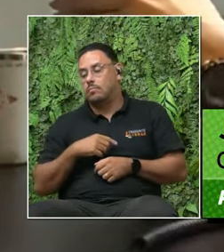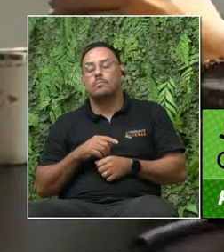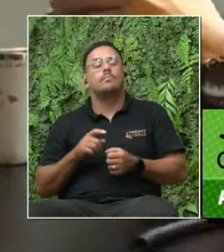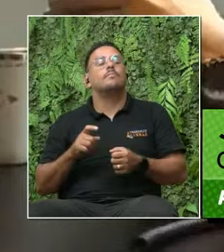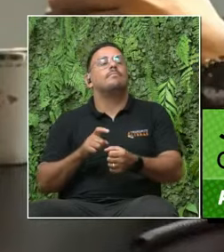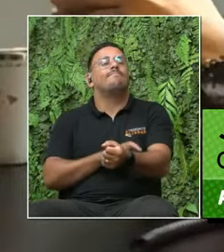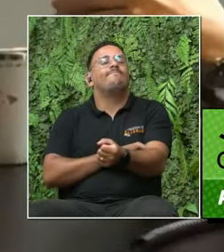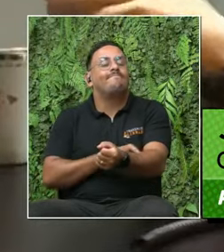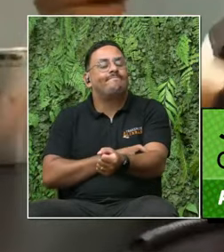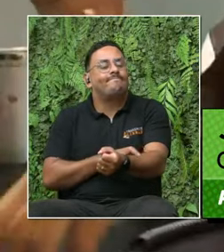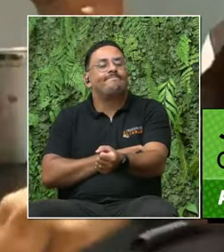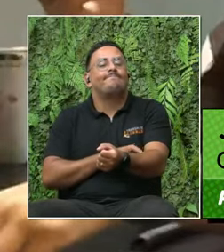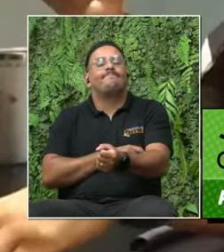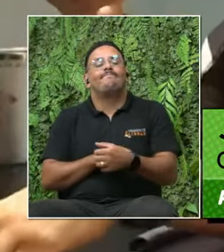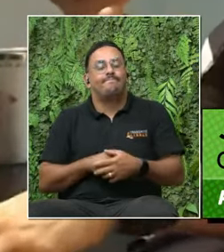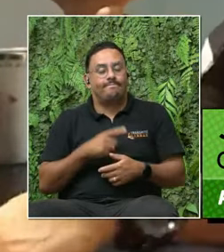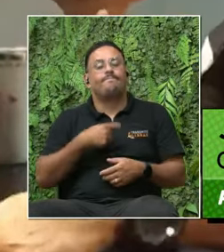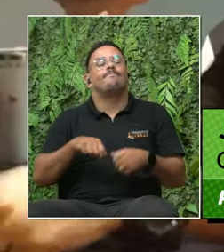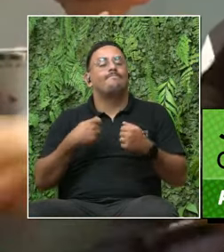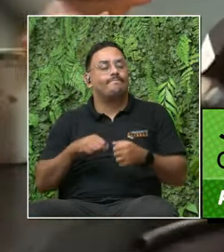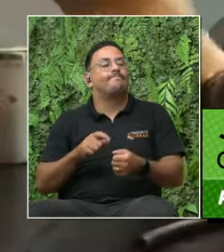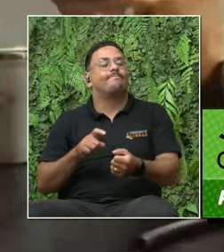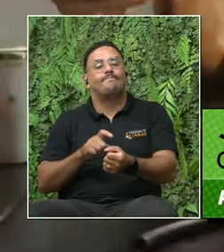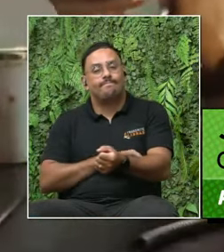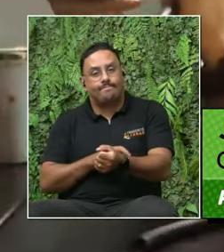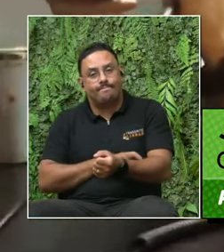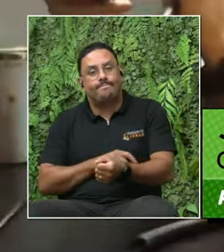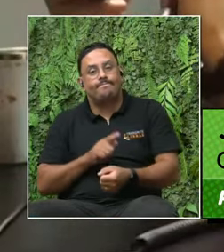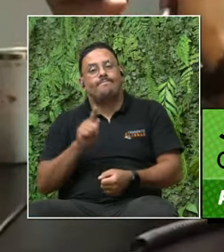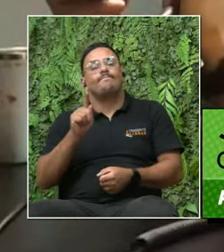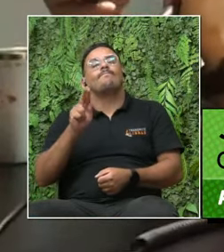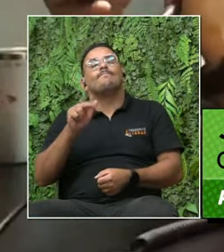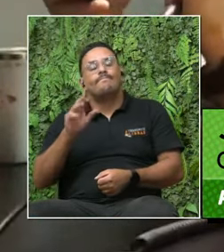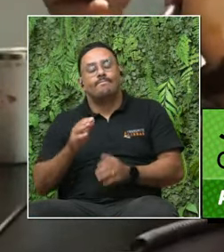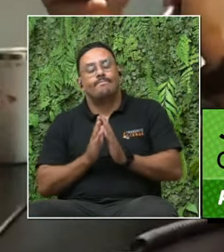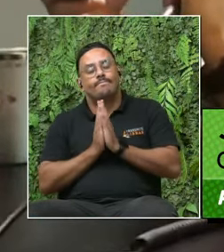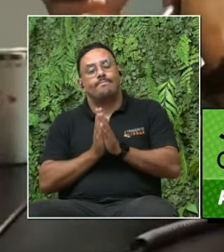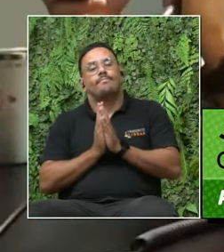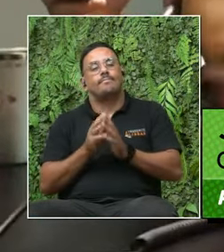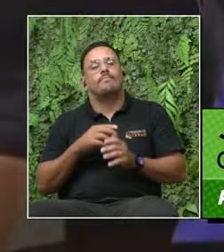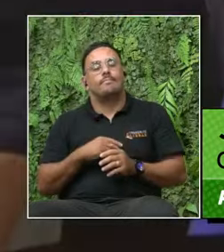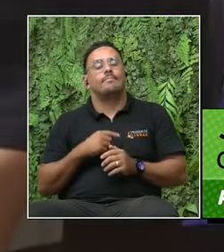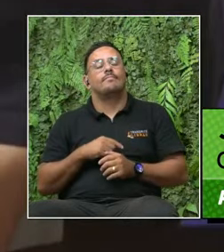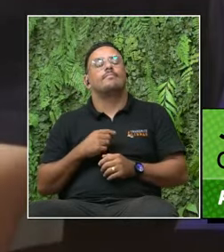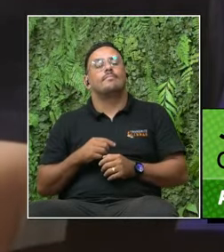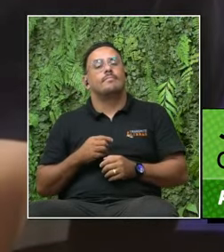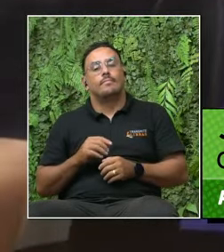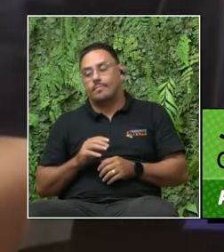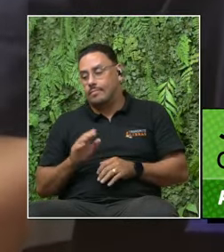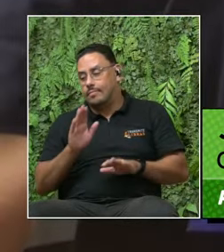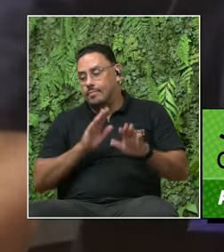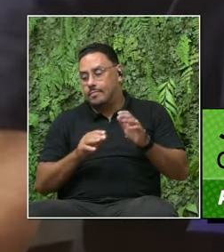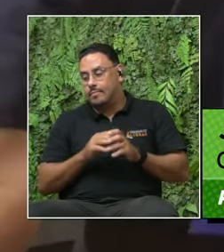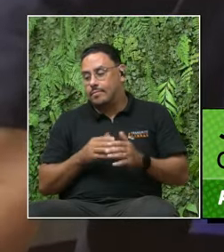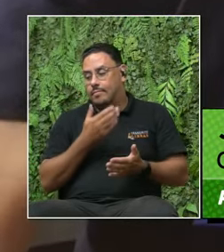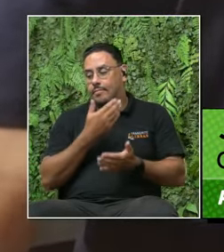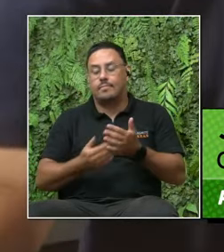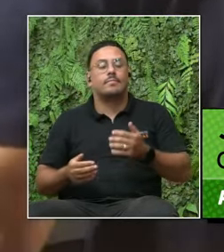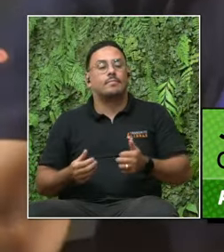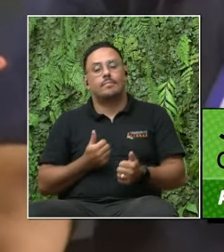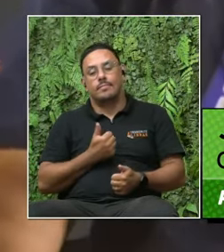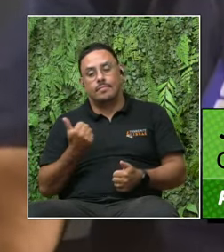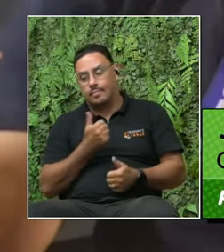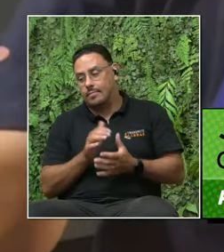o Miltão tá indignado nós precisamos ouvir o Guilherme Melo por favor estou correndo risco a carona hein Bom vamos lá ok É